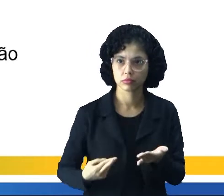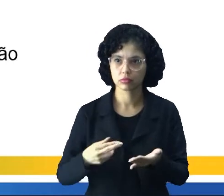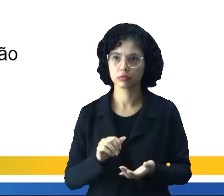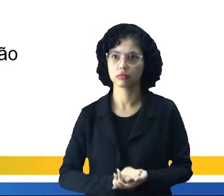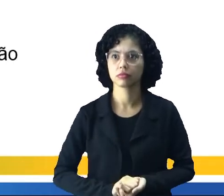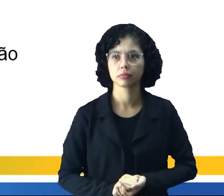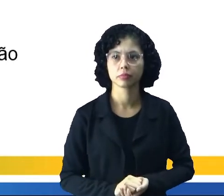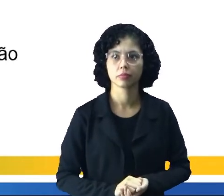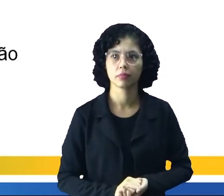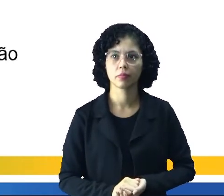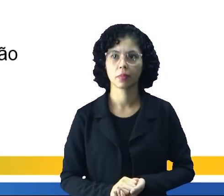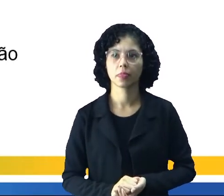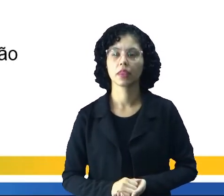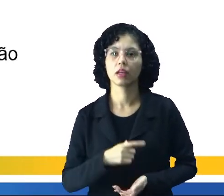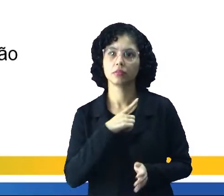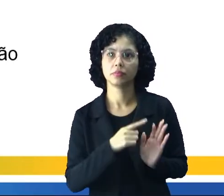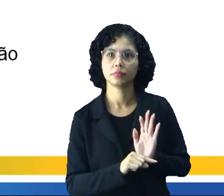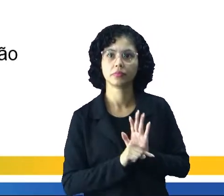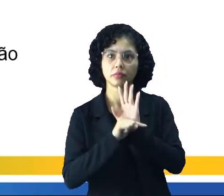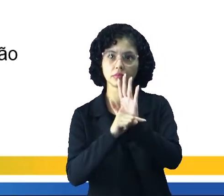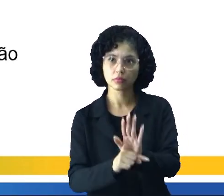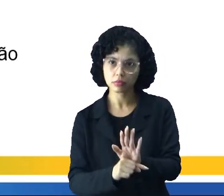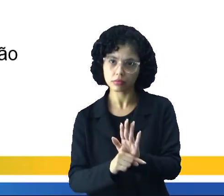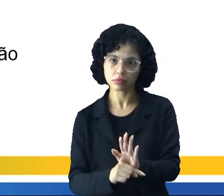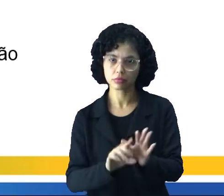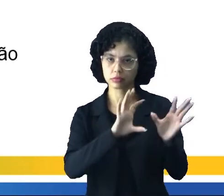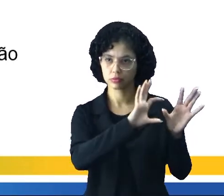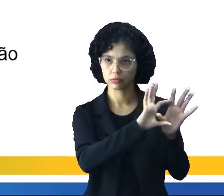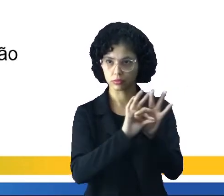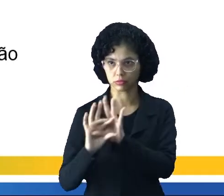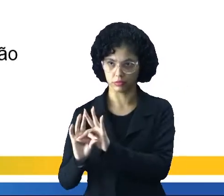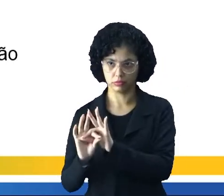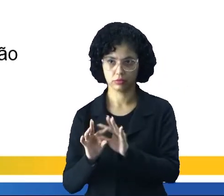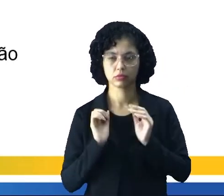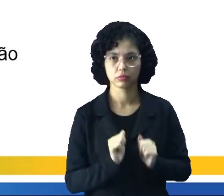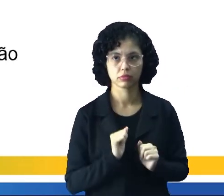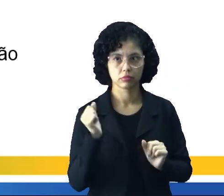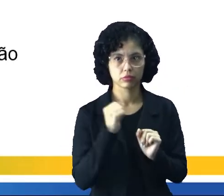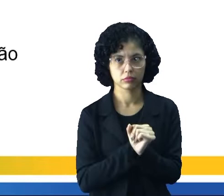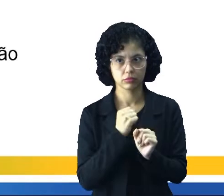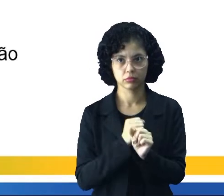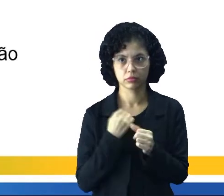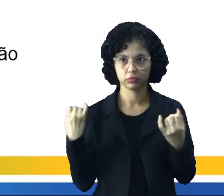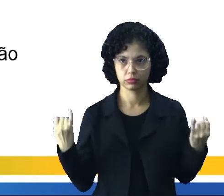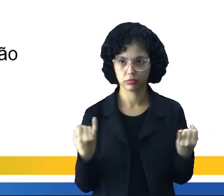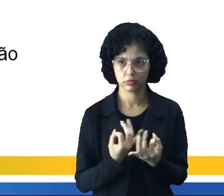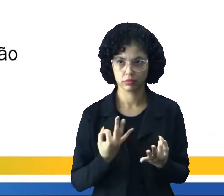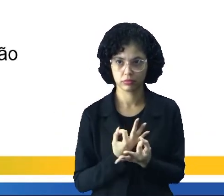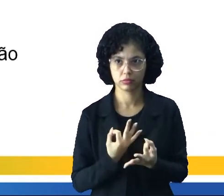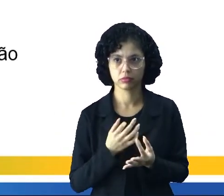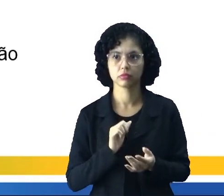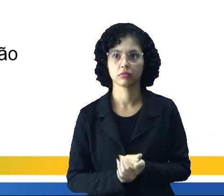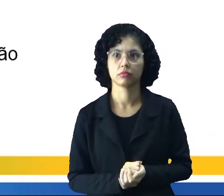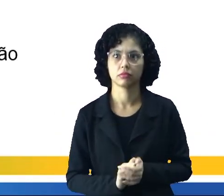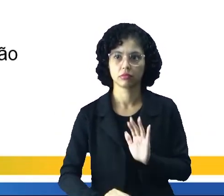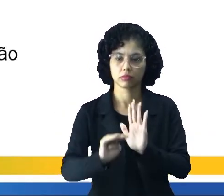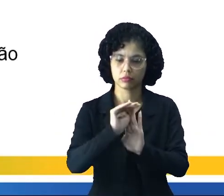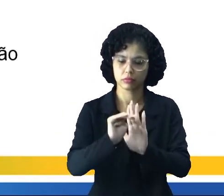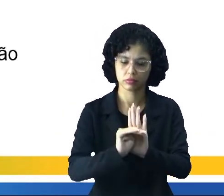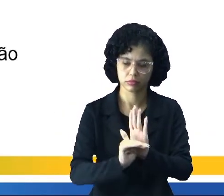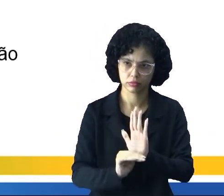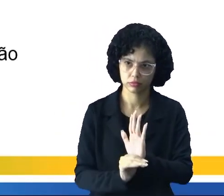longo da redação. O intuito é demonstrar que a coesão pode ser construída de maneira eficiente,